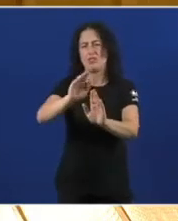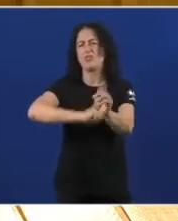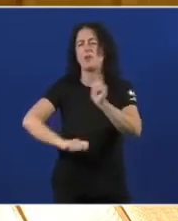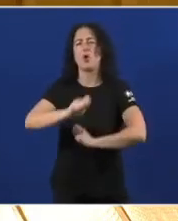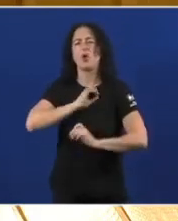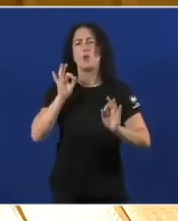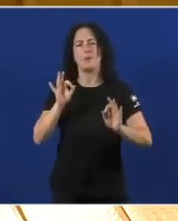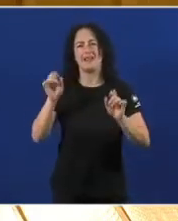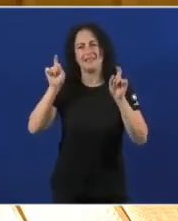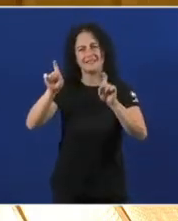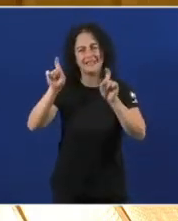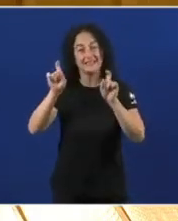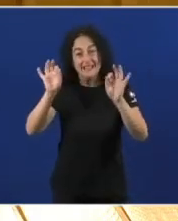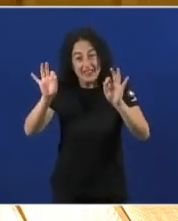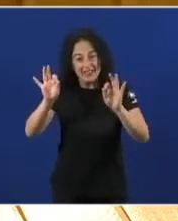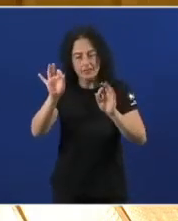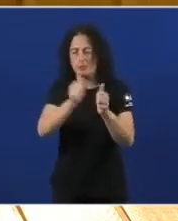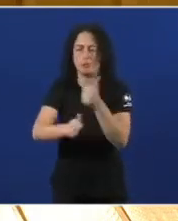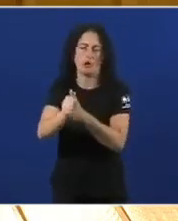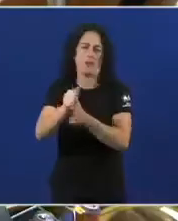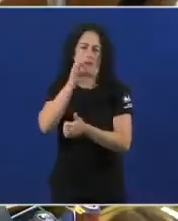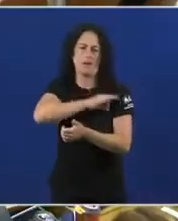Como lingua Veicular Ose